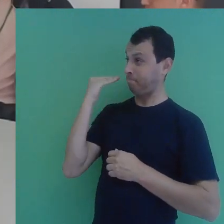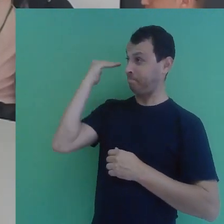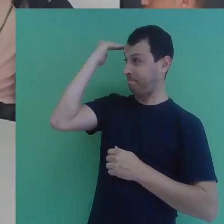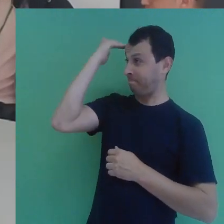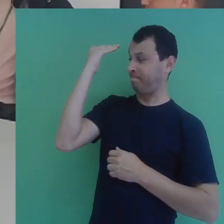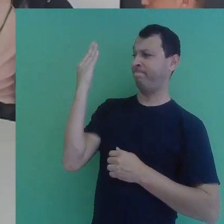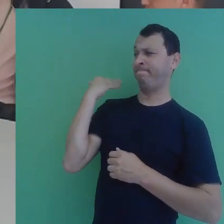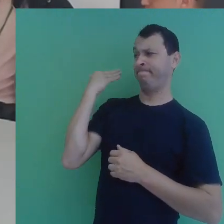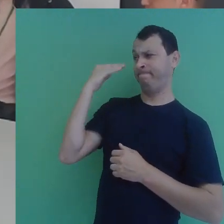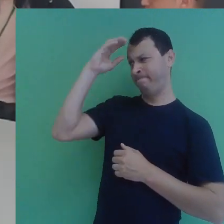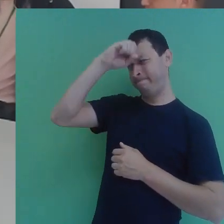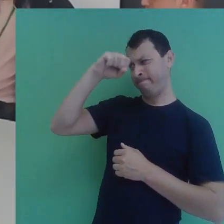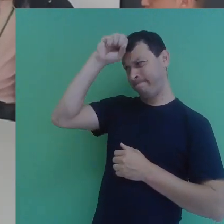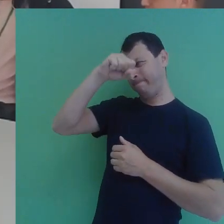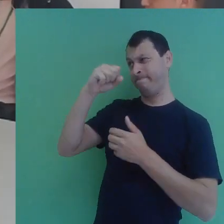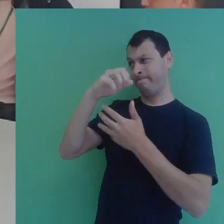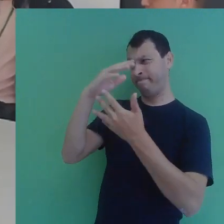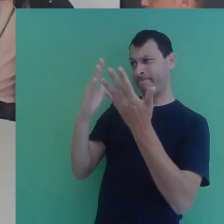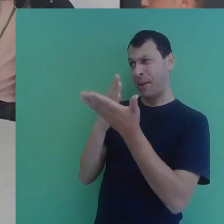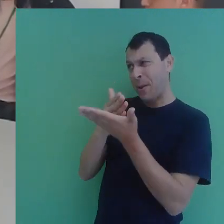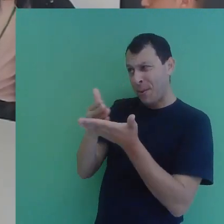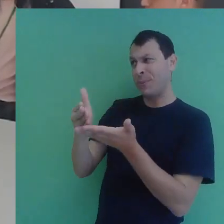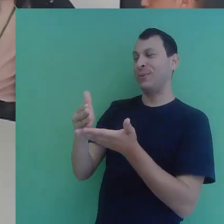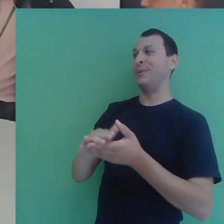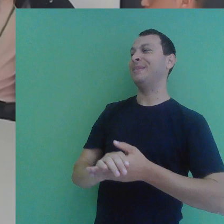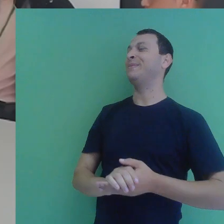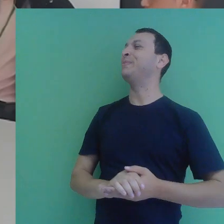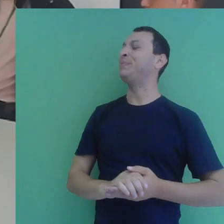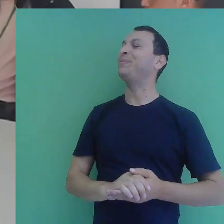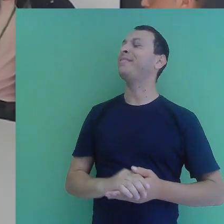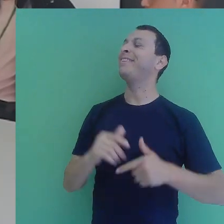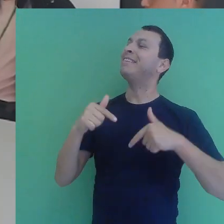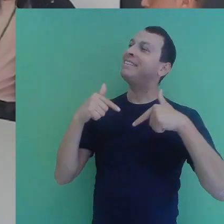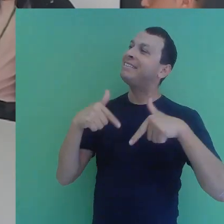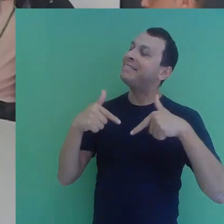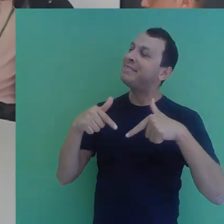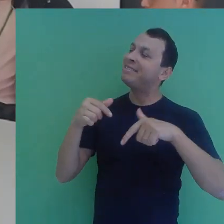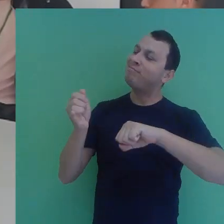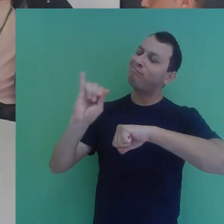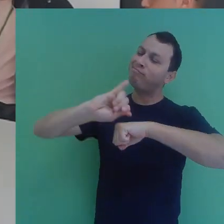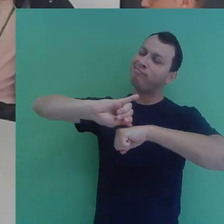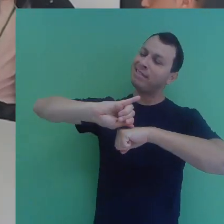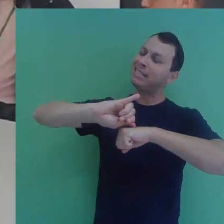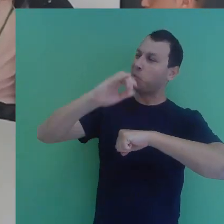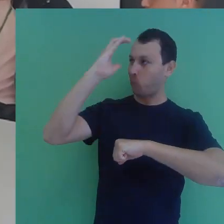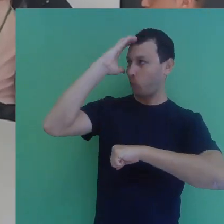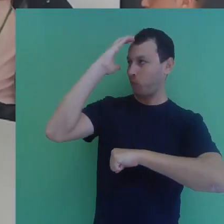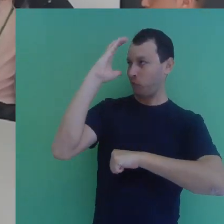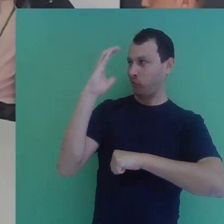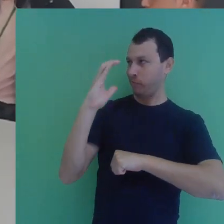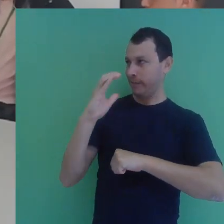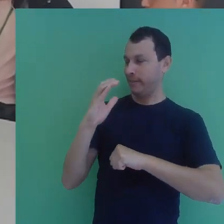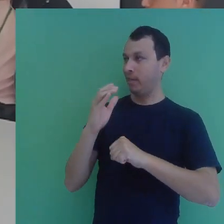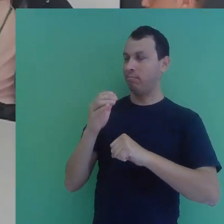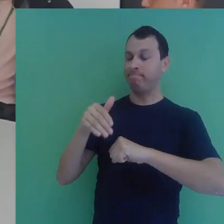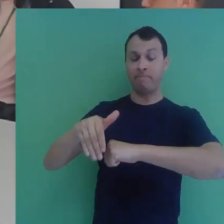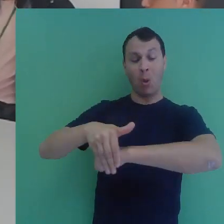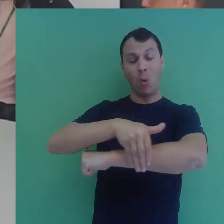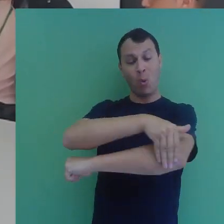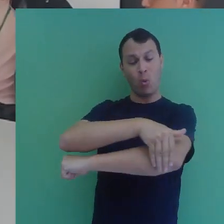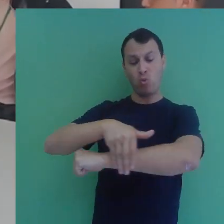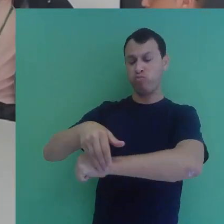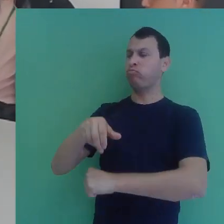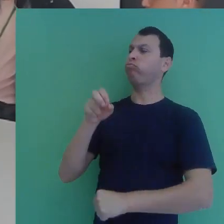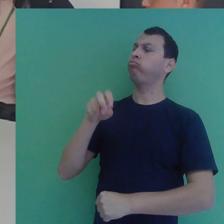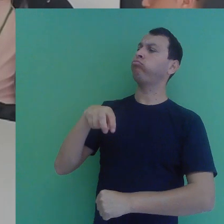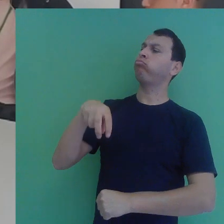adolescência. Eu trabalhava no centro de Curitiba e de repente, passando por